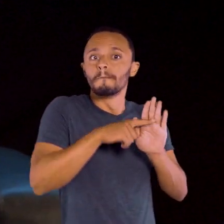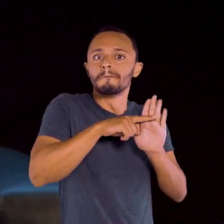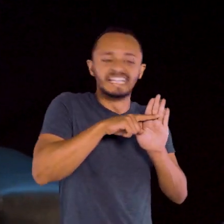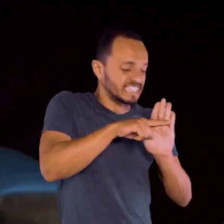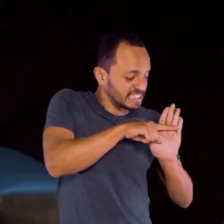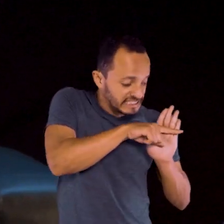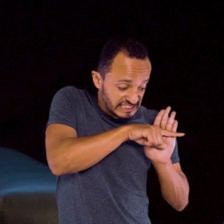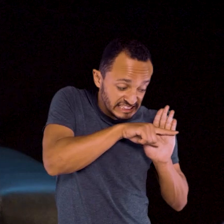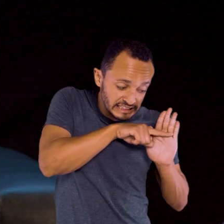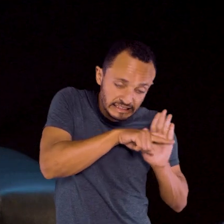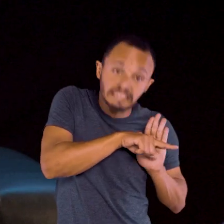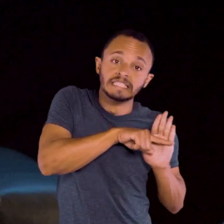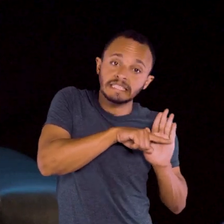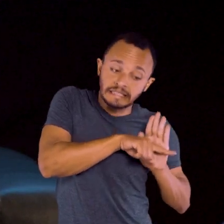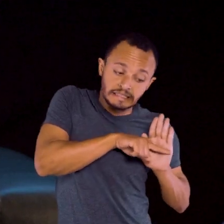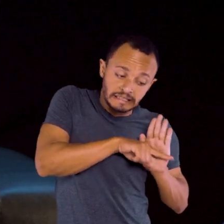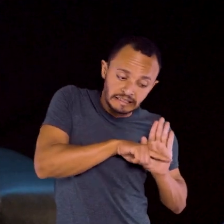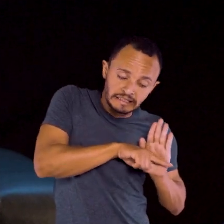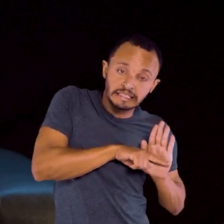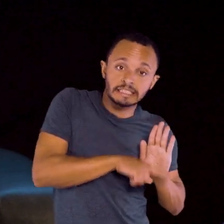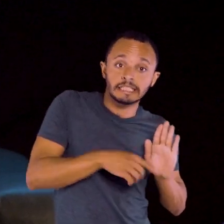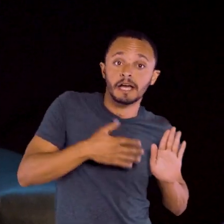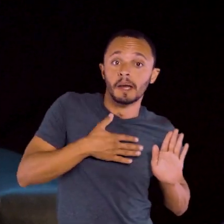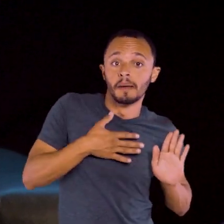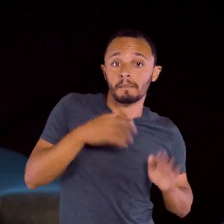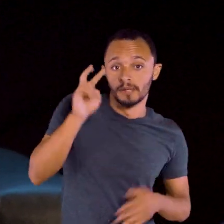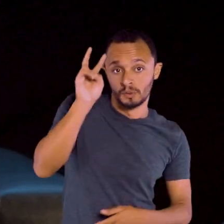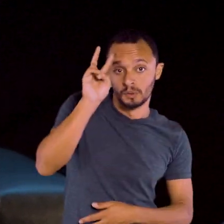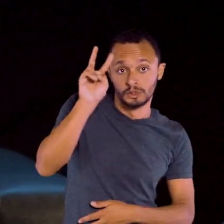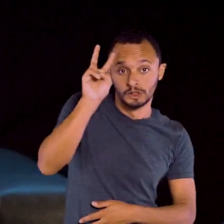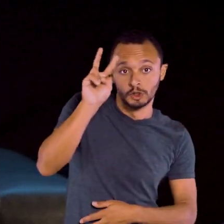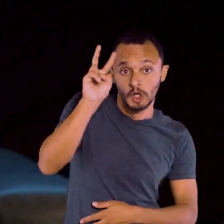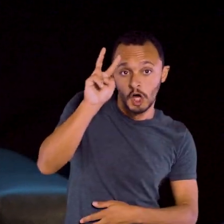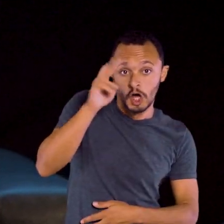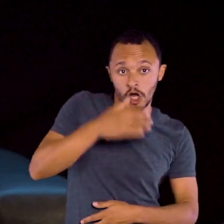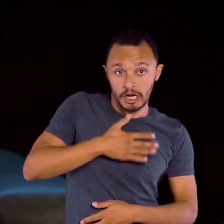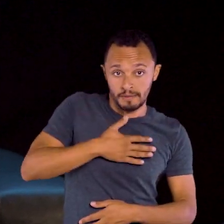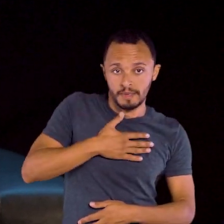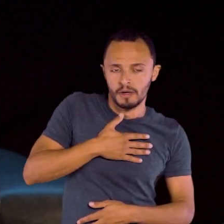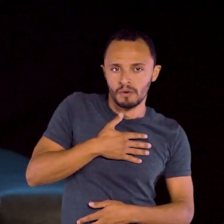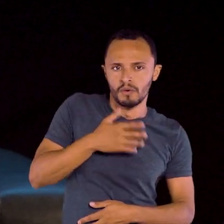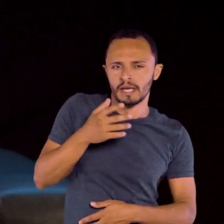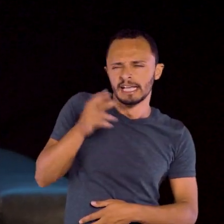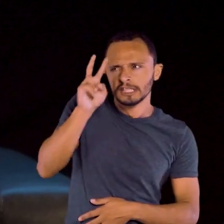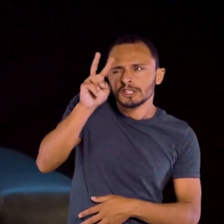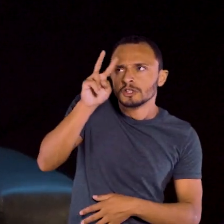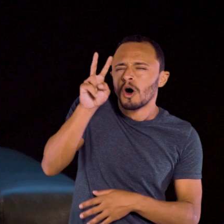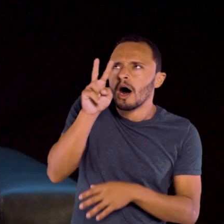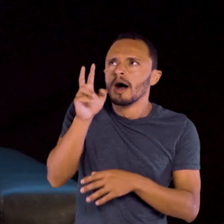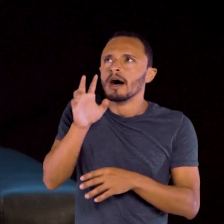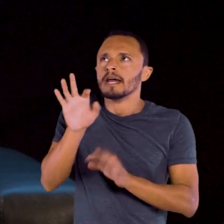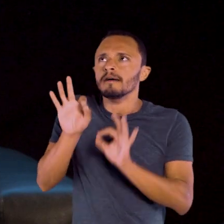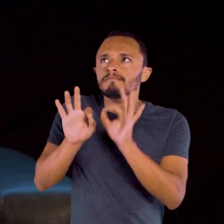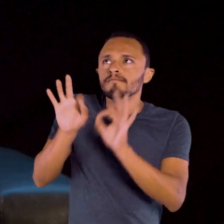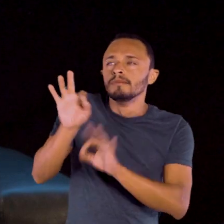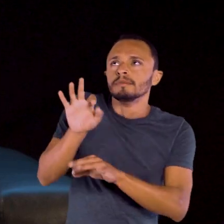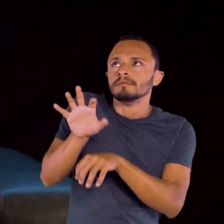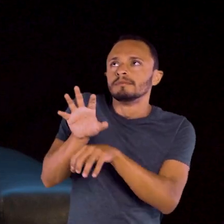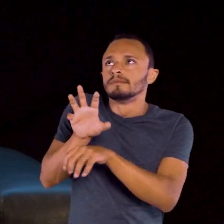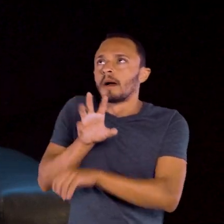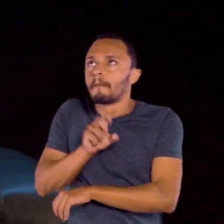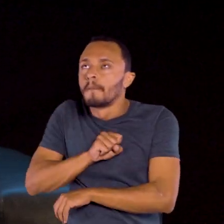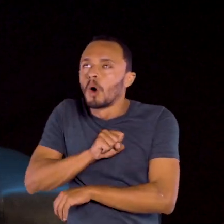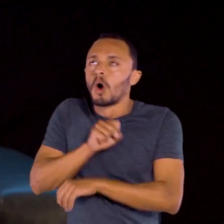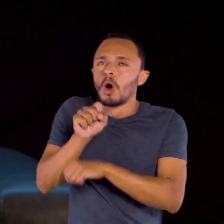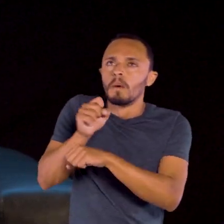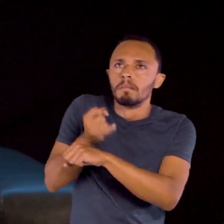pesquisa muito, muito profunda sobre a minha própria história. Minha história é romanceada, mas é a minha história. Então, ele é um